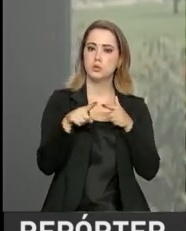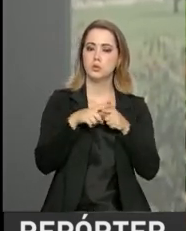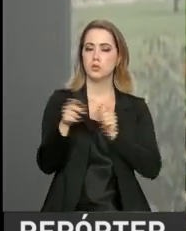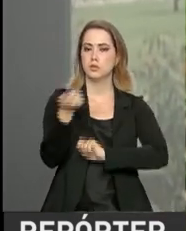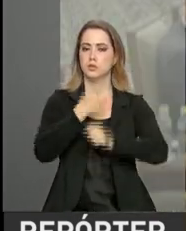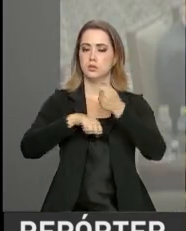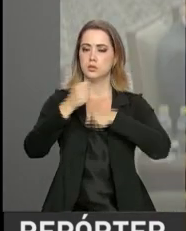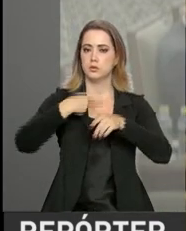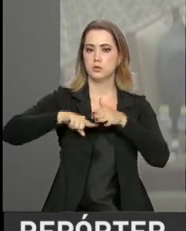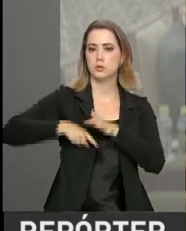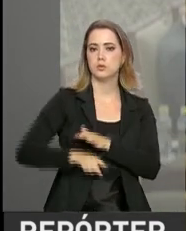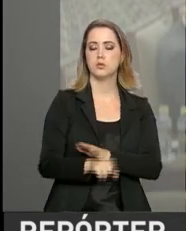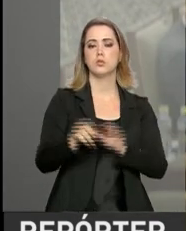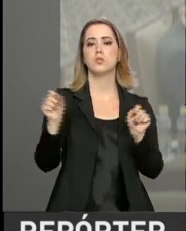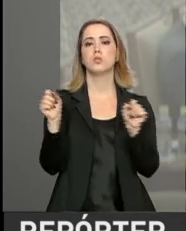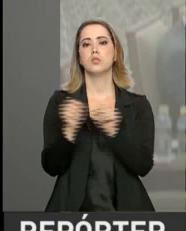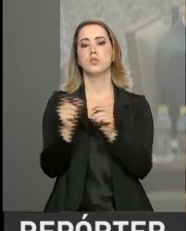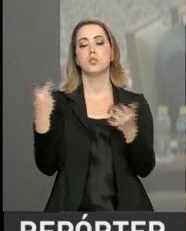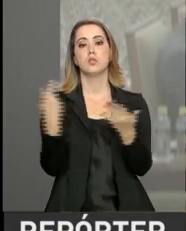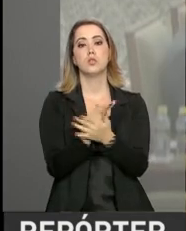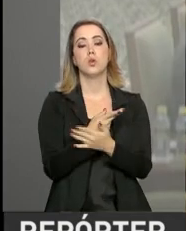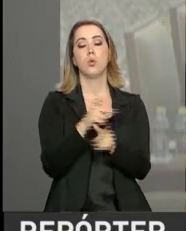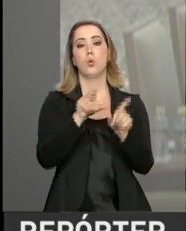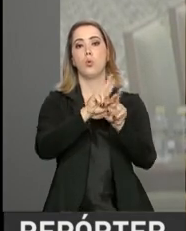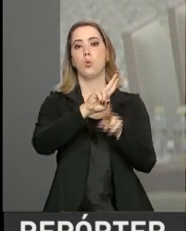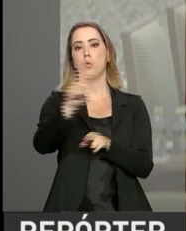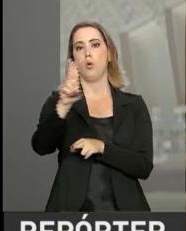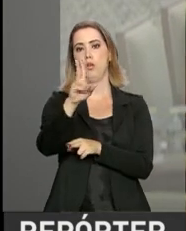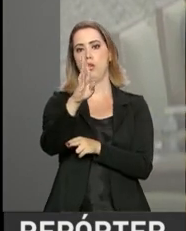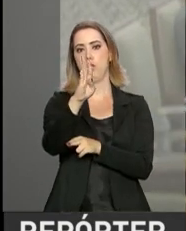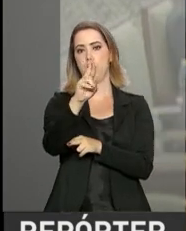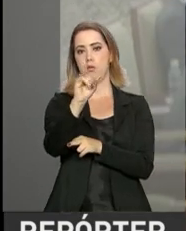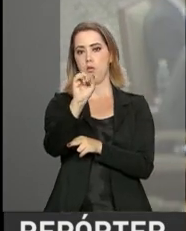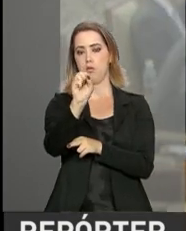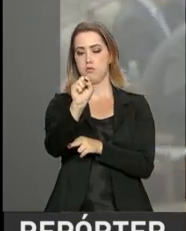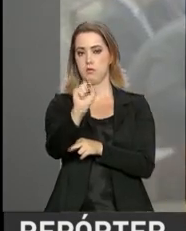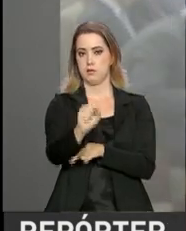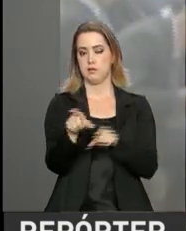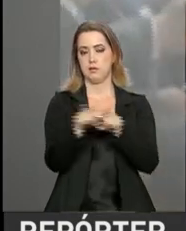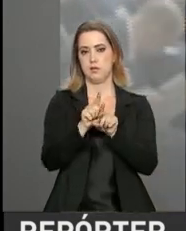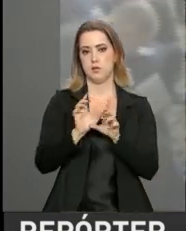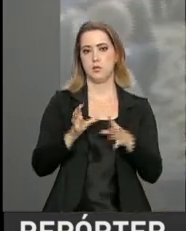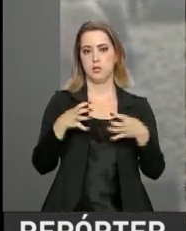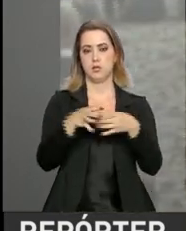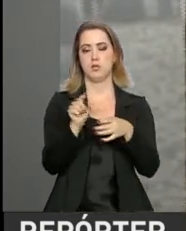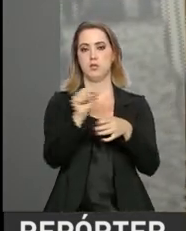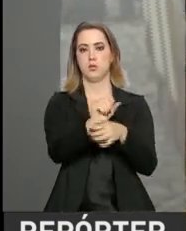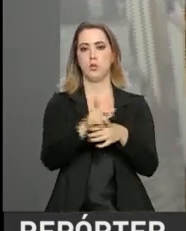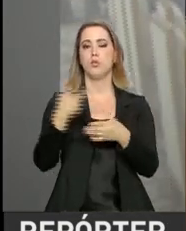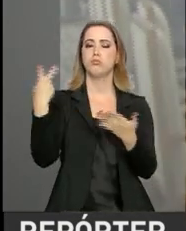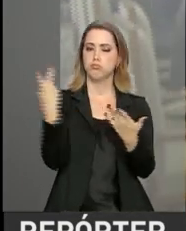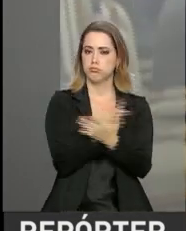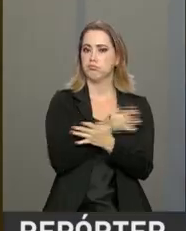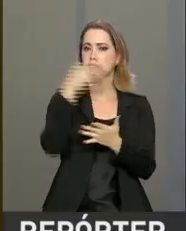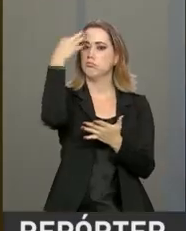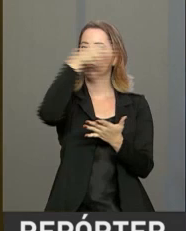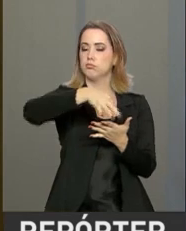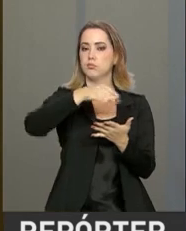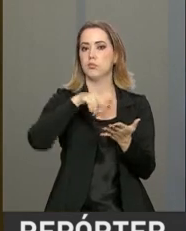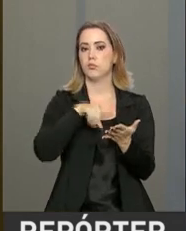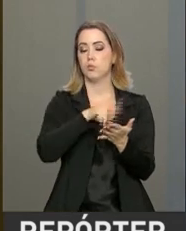em 2008 fizeram com que o apelido BRICS, criado em 2001 pela imprensa internacional, se concretizasse.